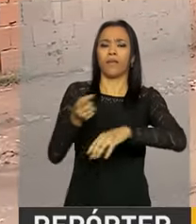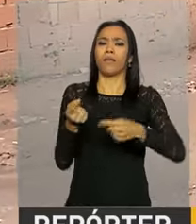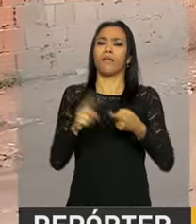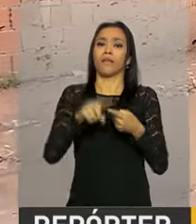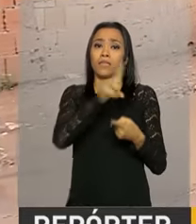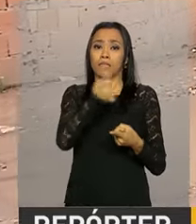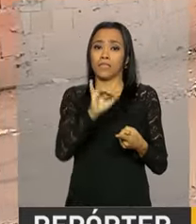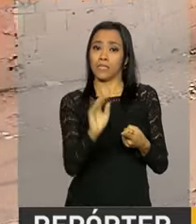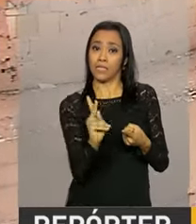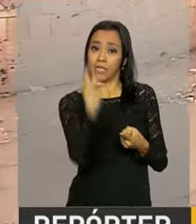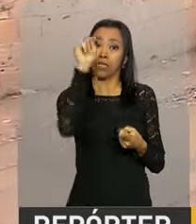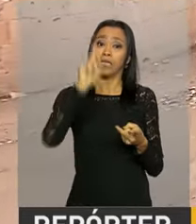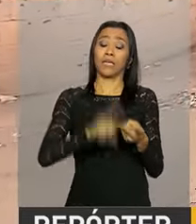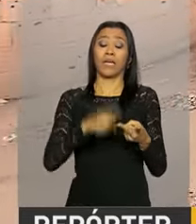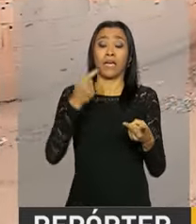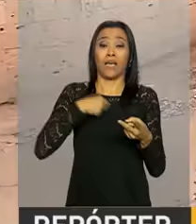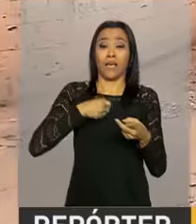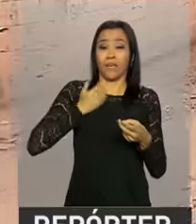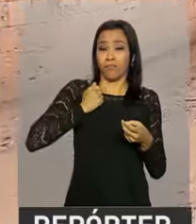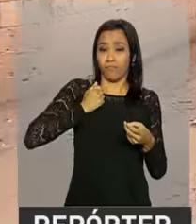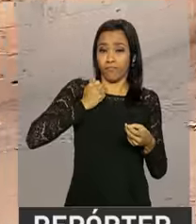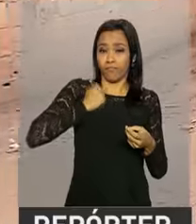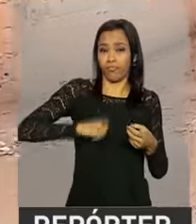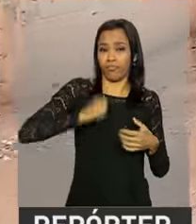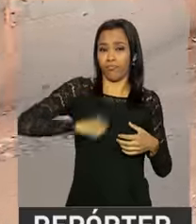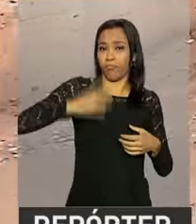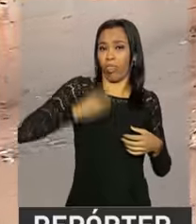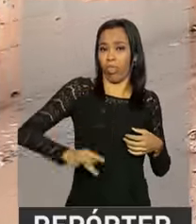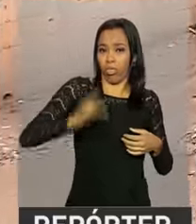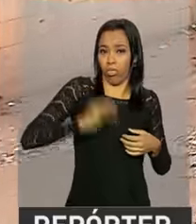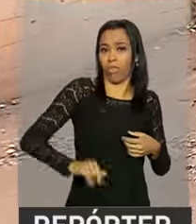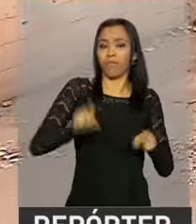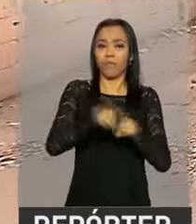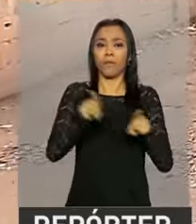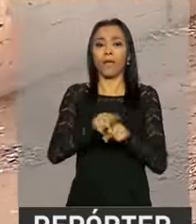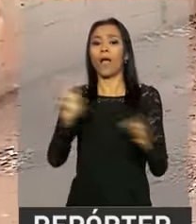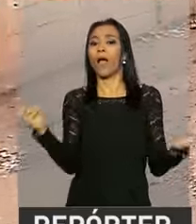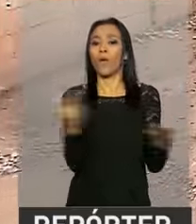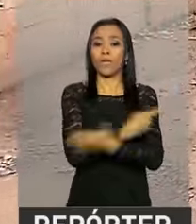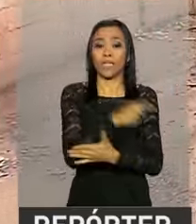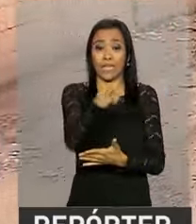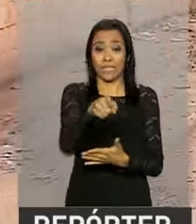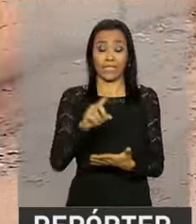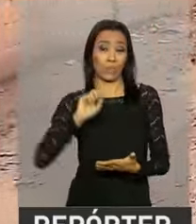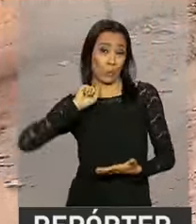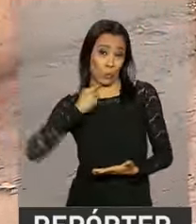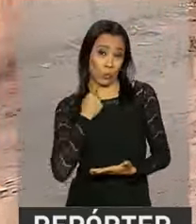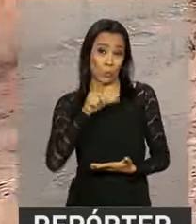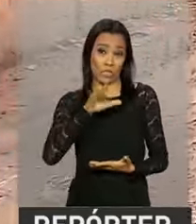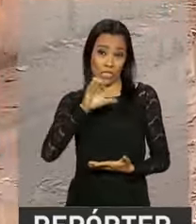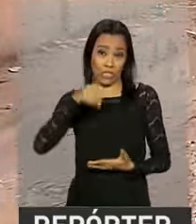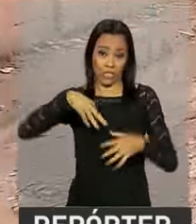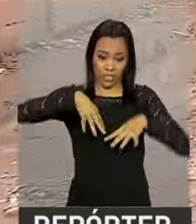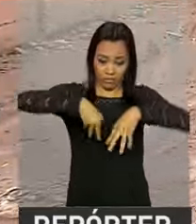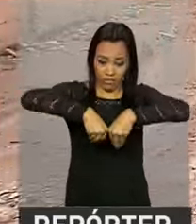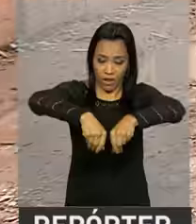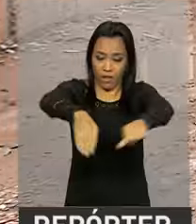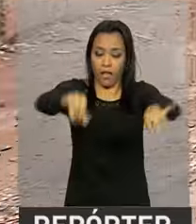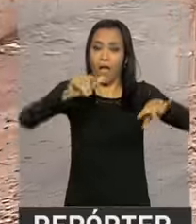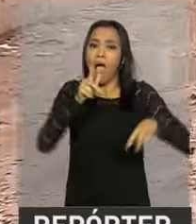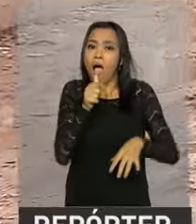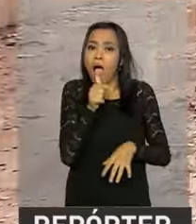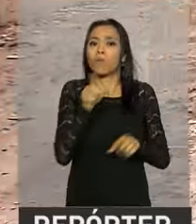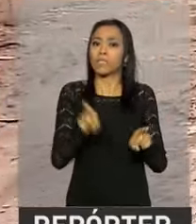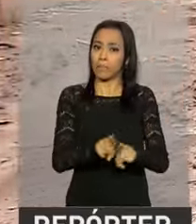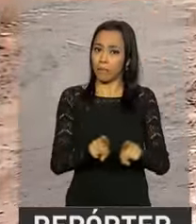hepatite e diarreias também causa impactos no meio ambiente com a contaminação do solo e das reservas de água e